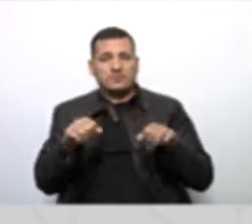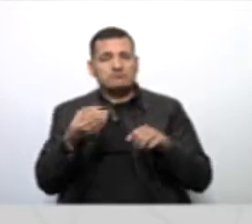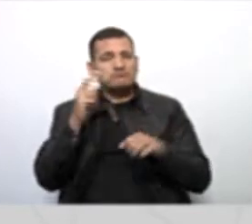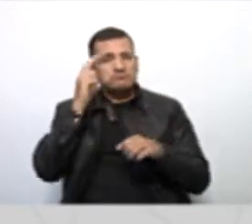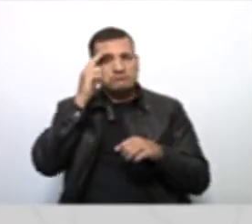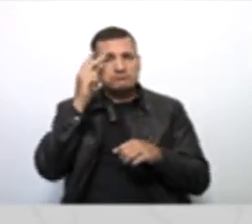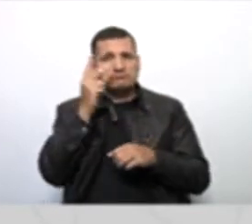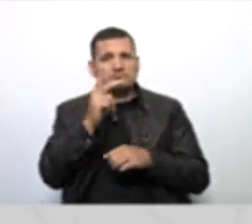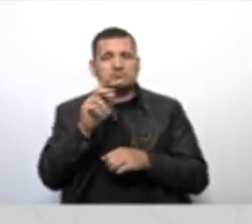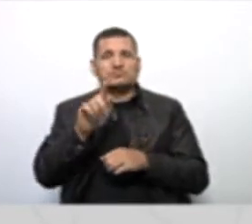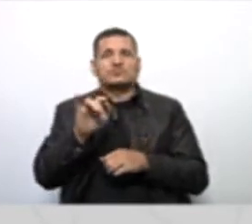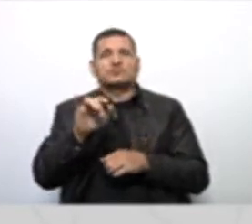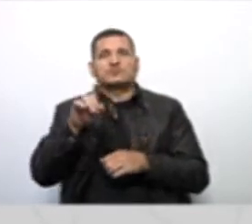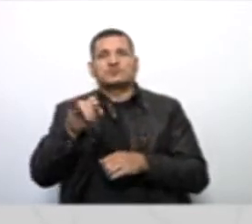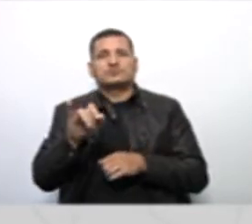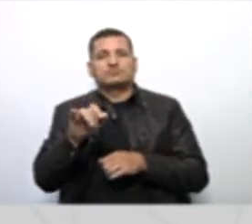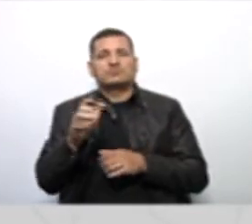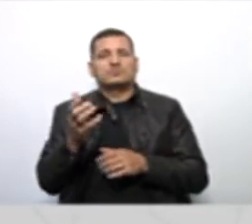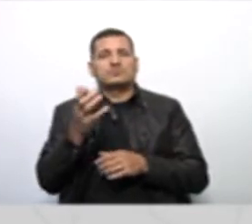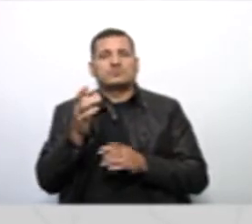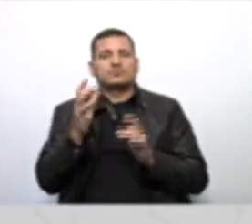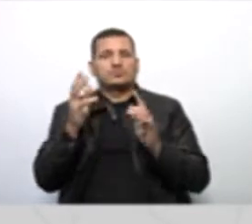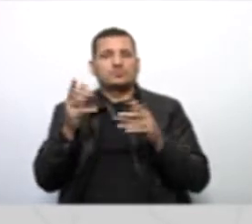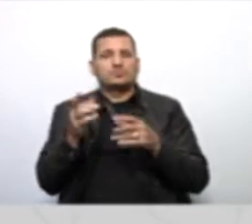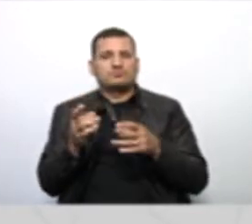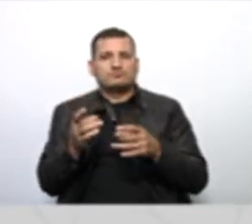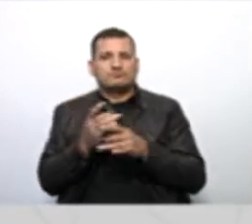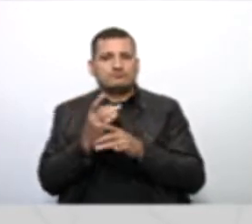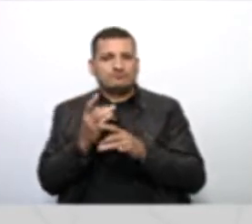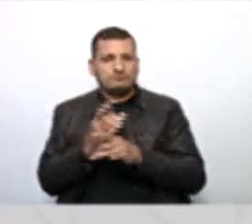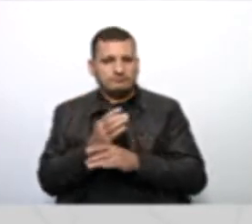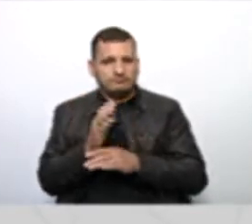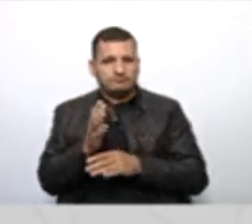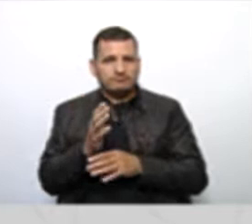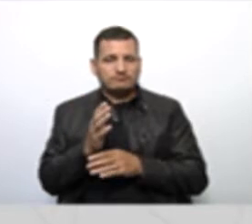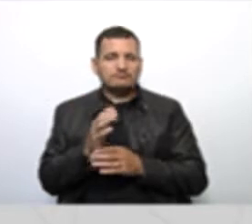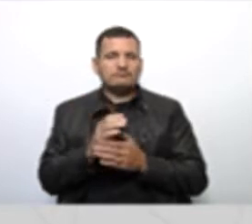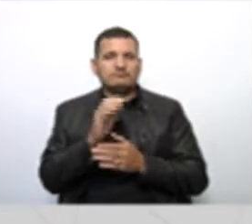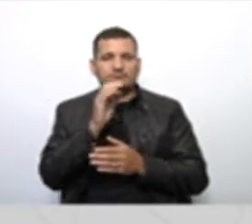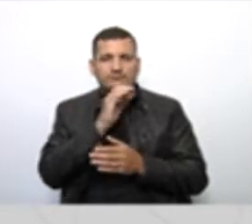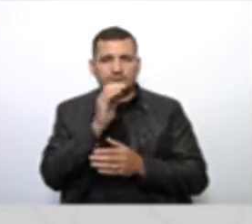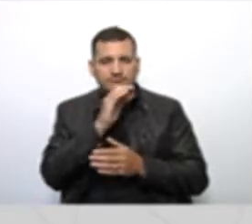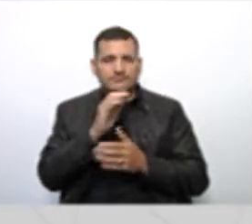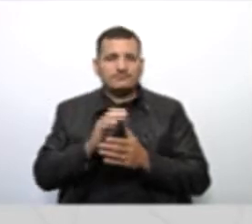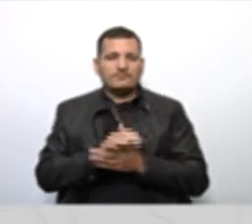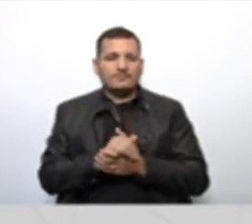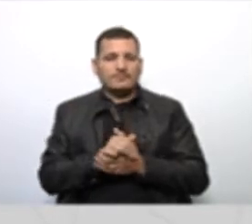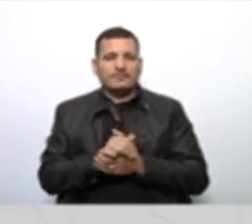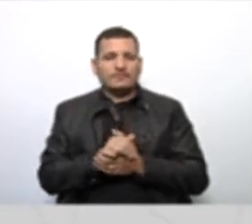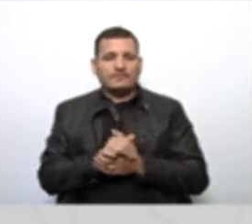isso, queria já tudo já prontinho, produtividade, que seja rápido. E